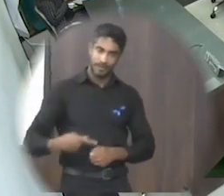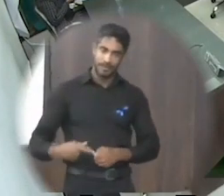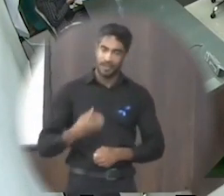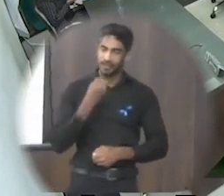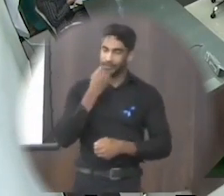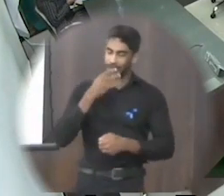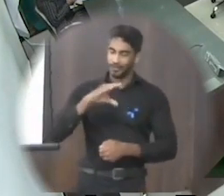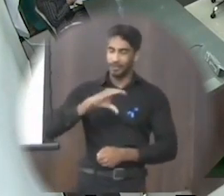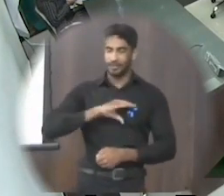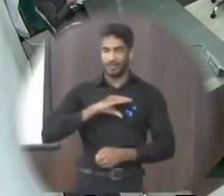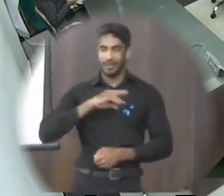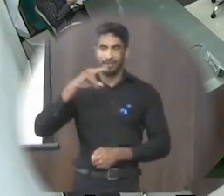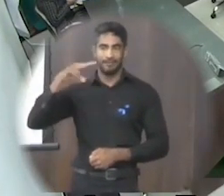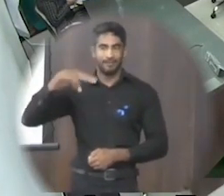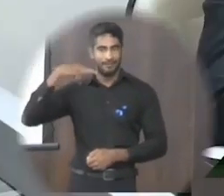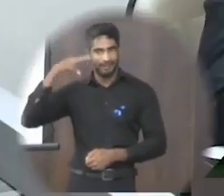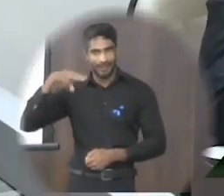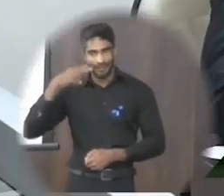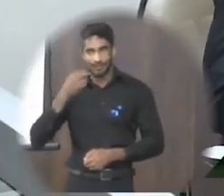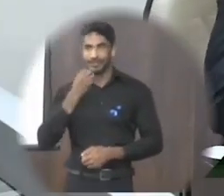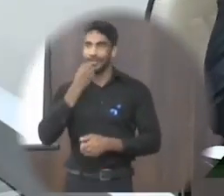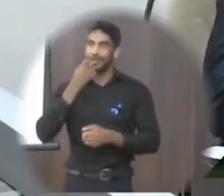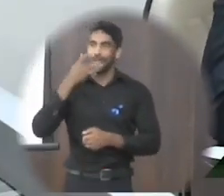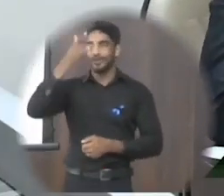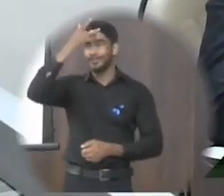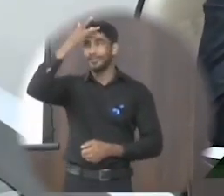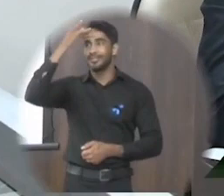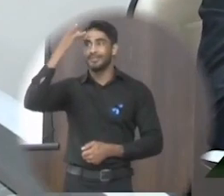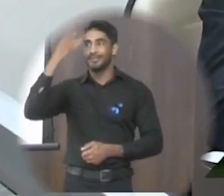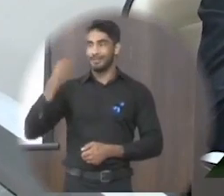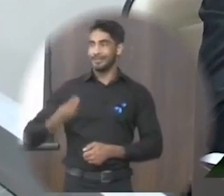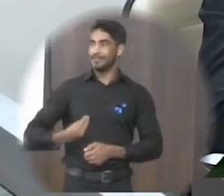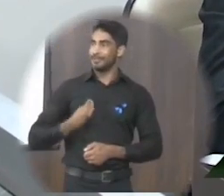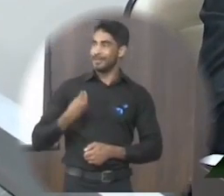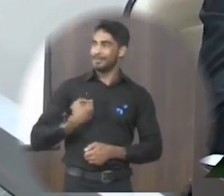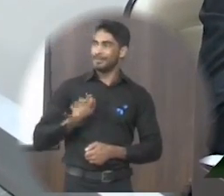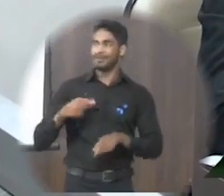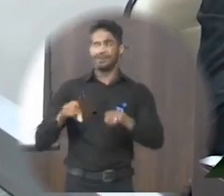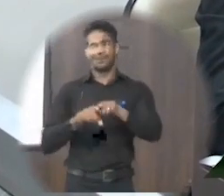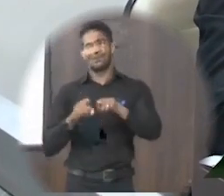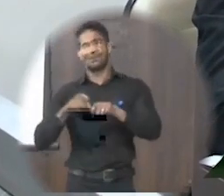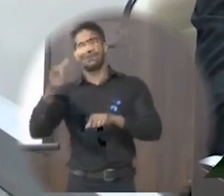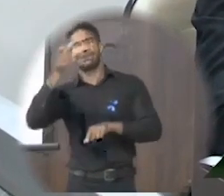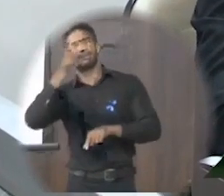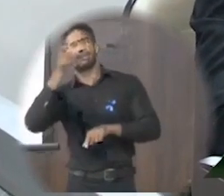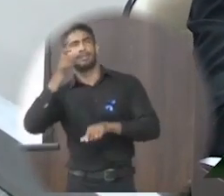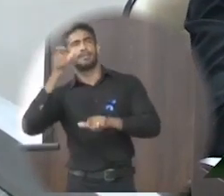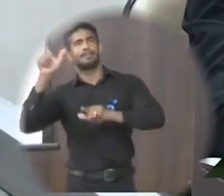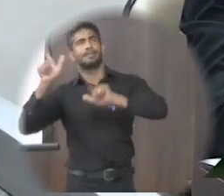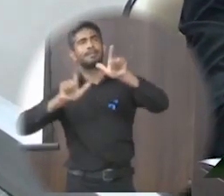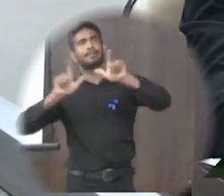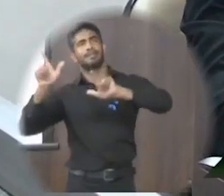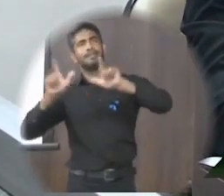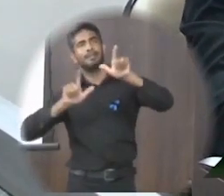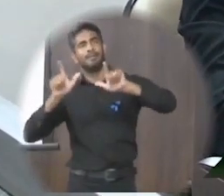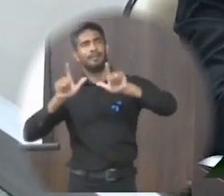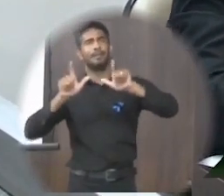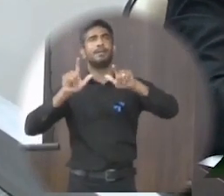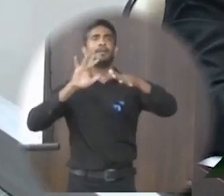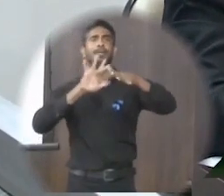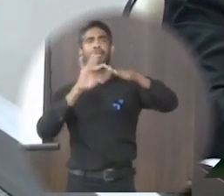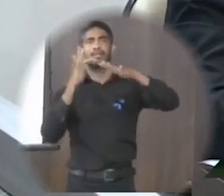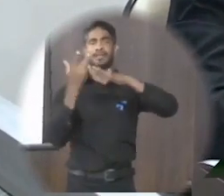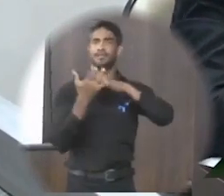nobres colegas vereadores. Boa noite ao público aqui presente e às pessoas que nos assistem através da TV e das redes